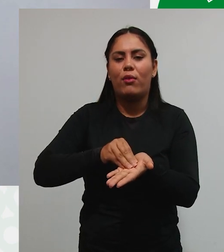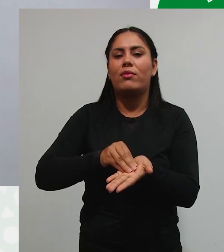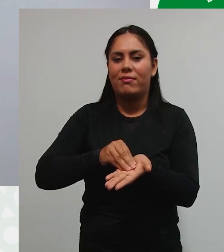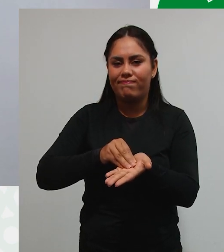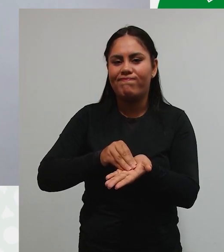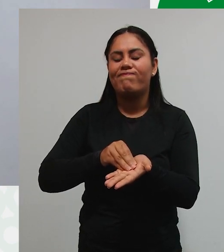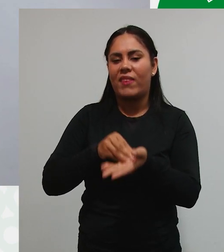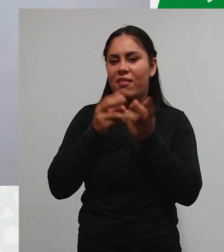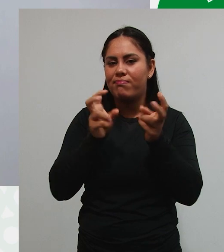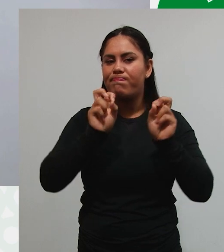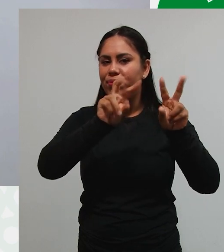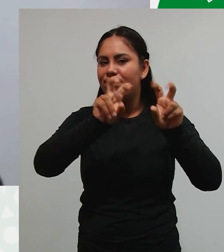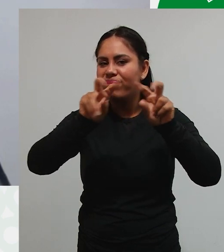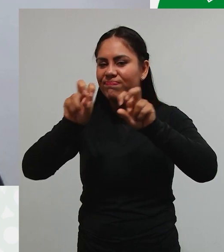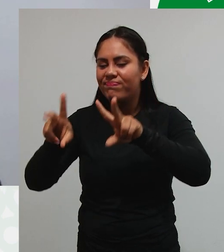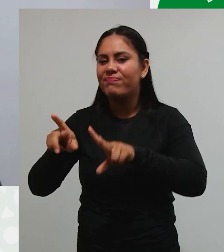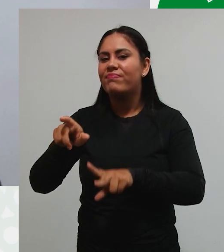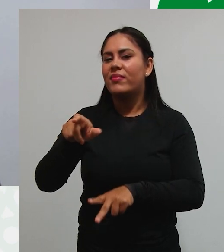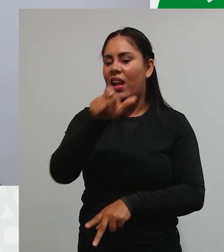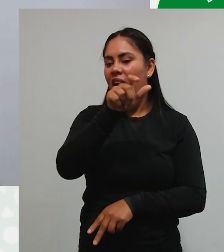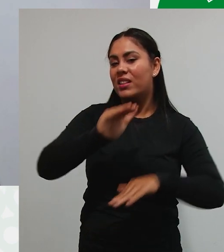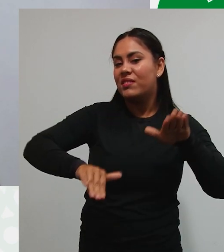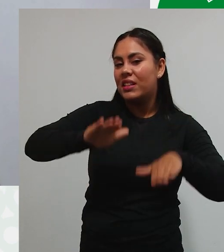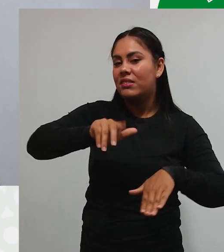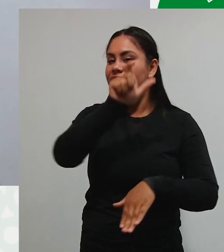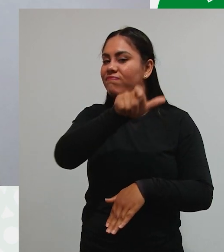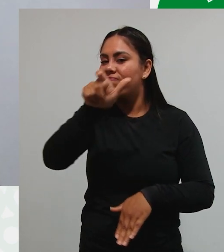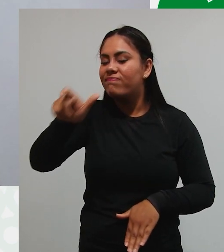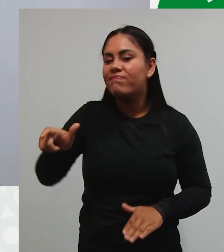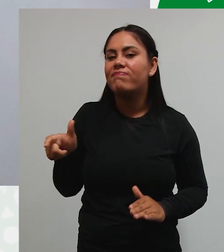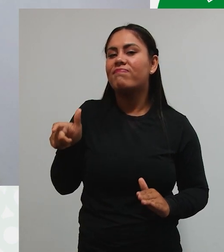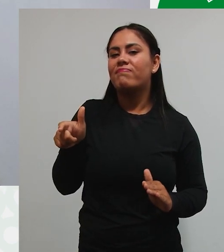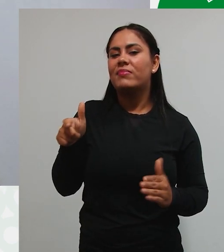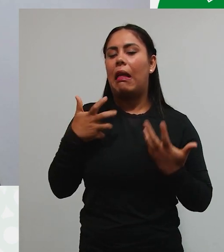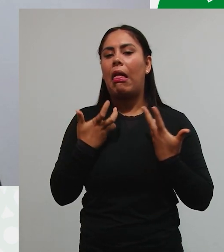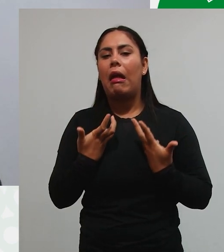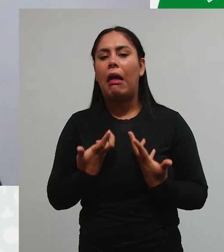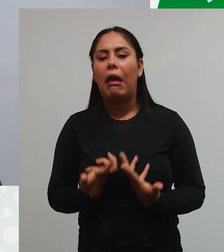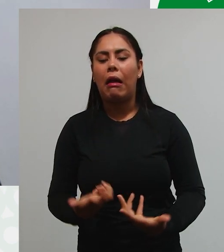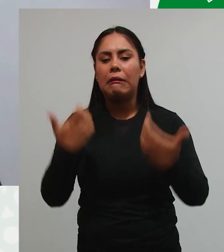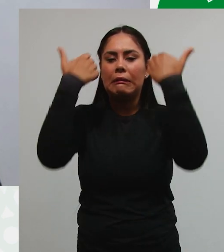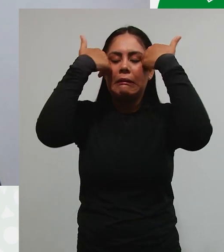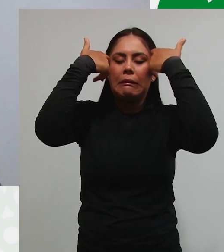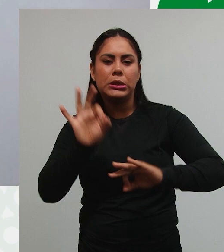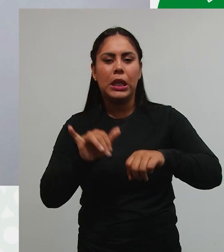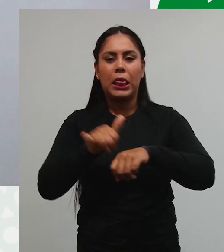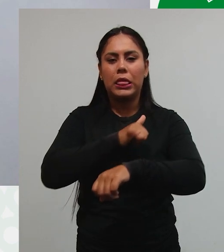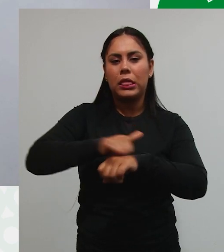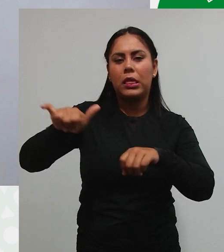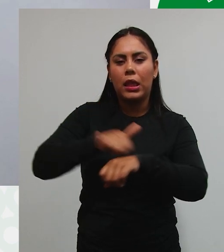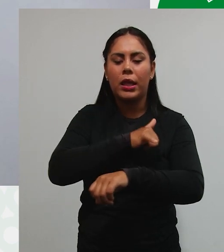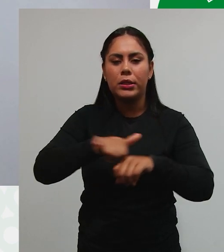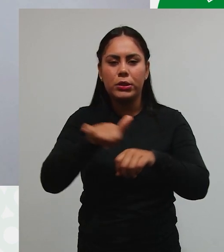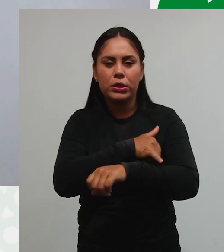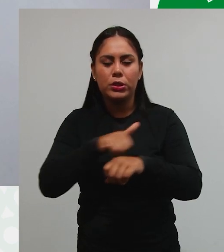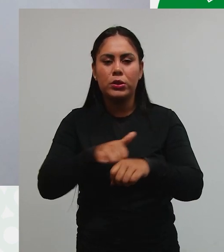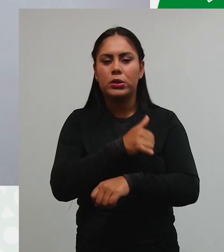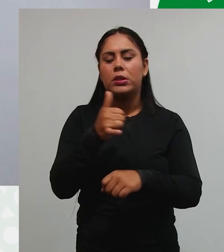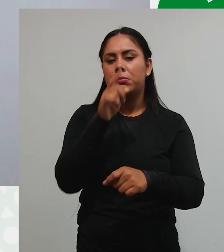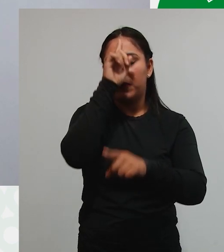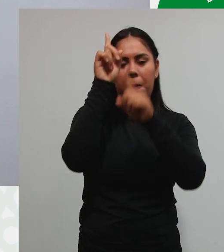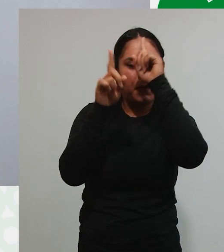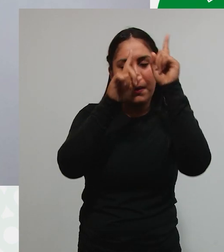professores, com outros colegas, enriquece a sua prática, sem falar que uma proposta de projeto, uma